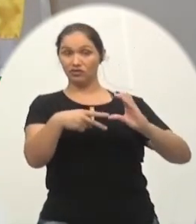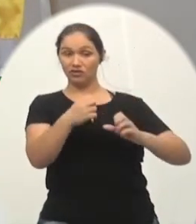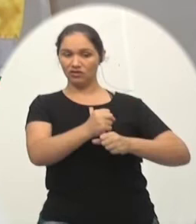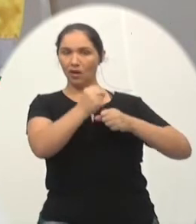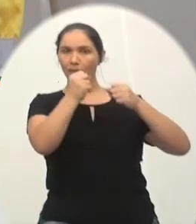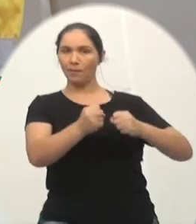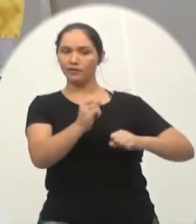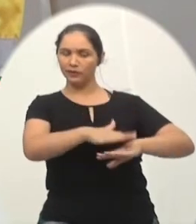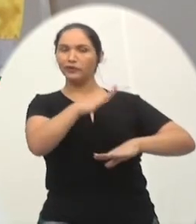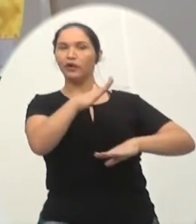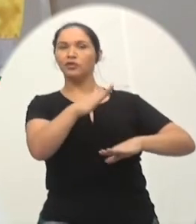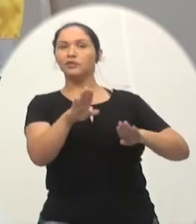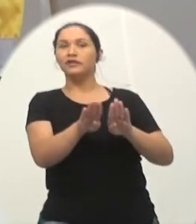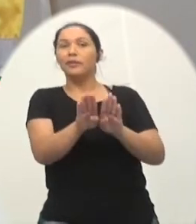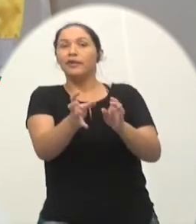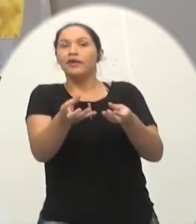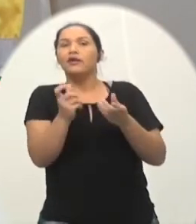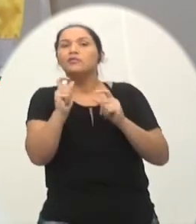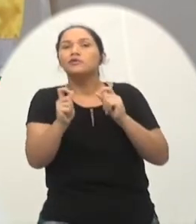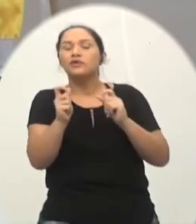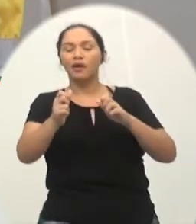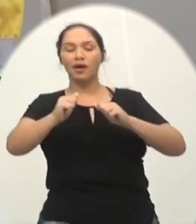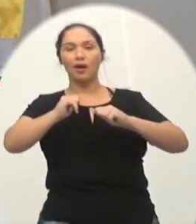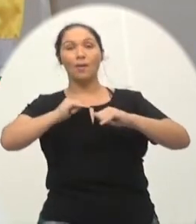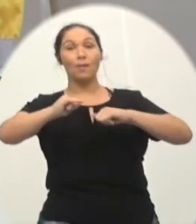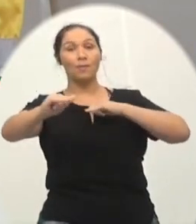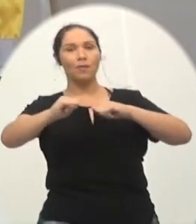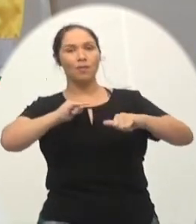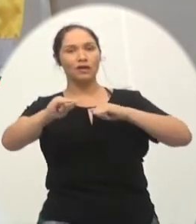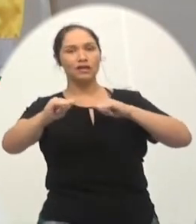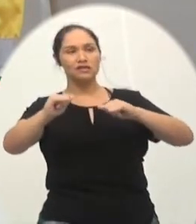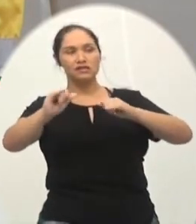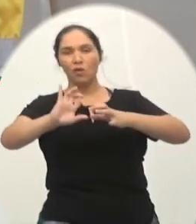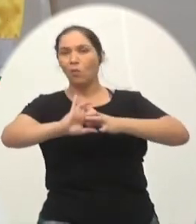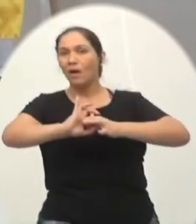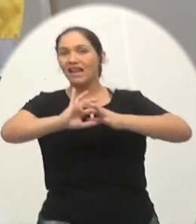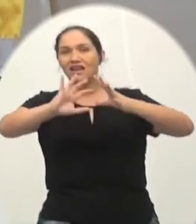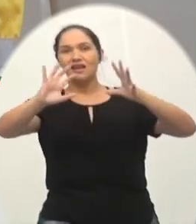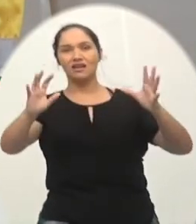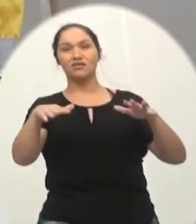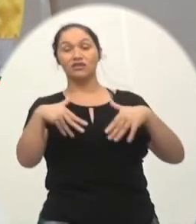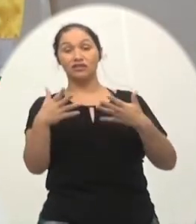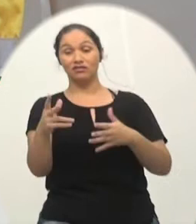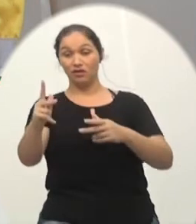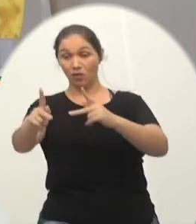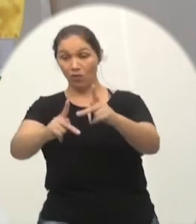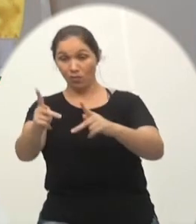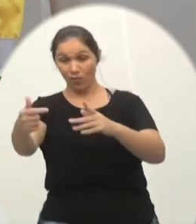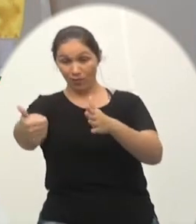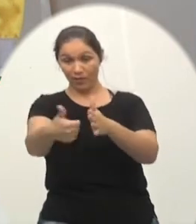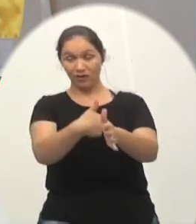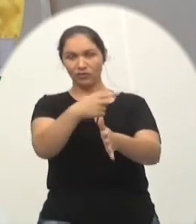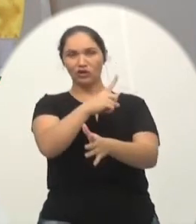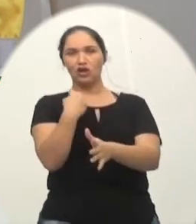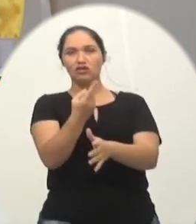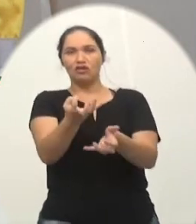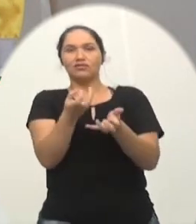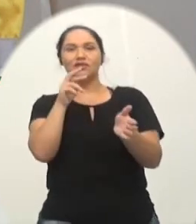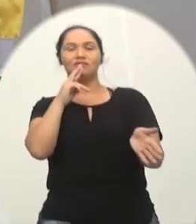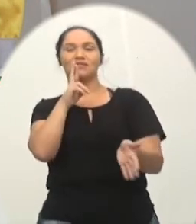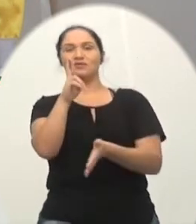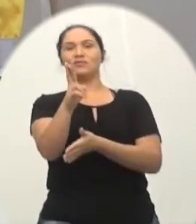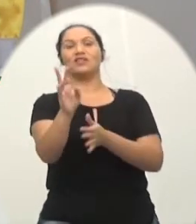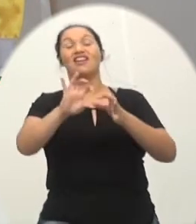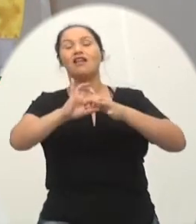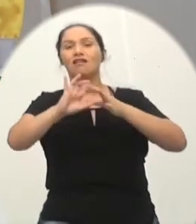e prezamos pela transparência de todo o nosso trabalho para que possamos responder aquilo que o povo deseja. Que